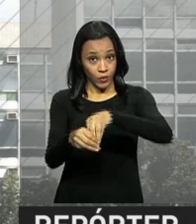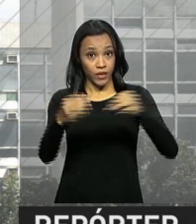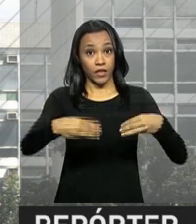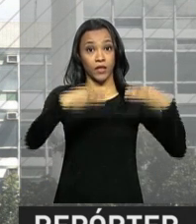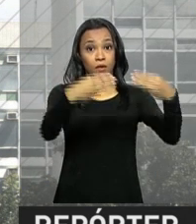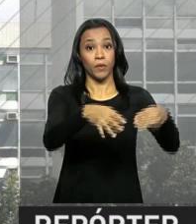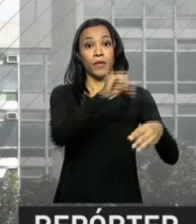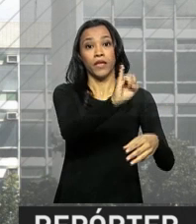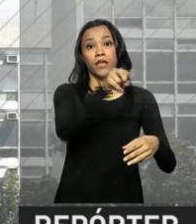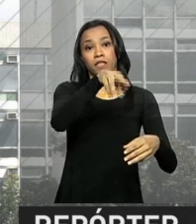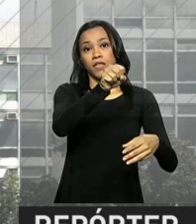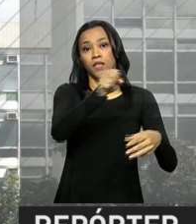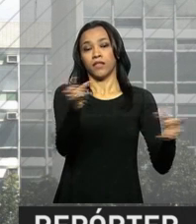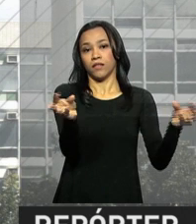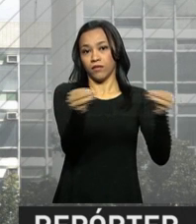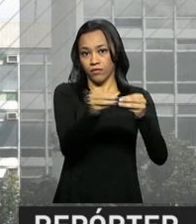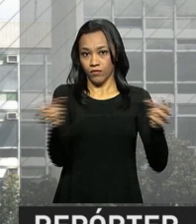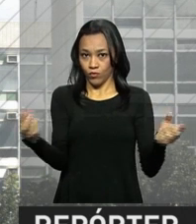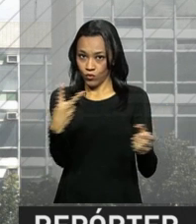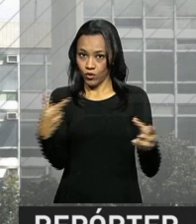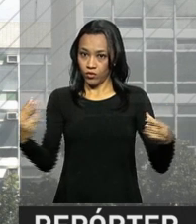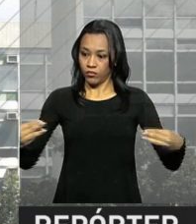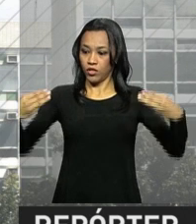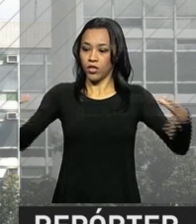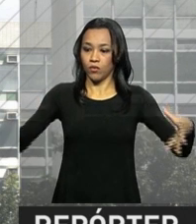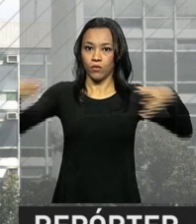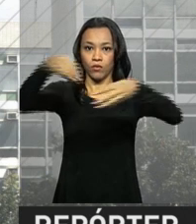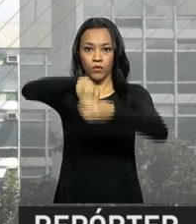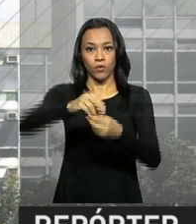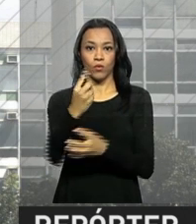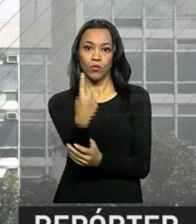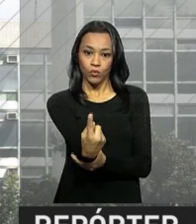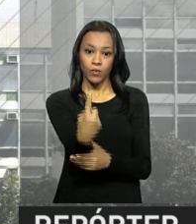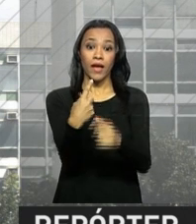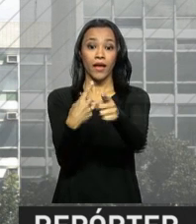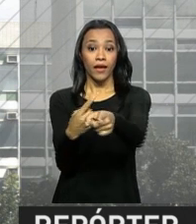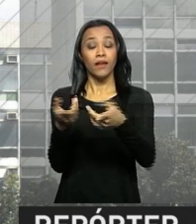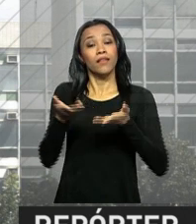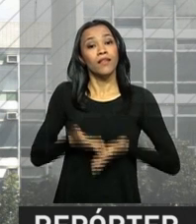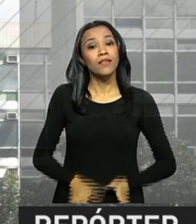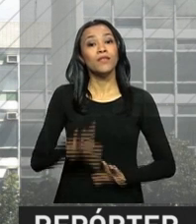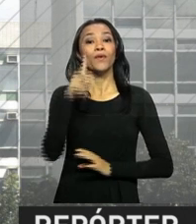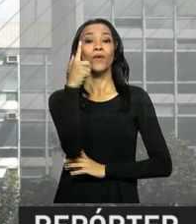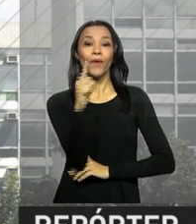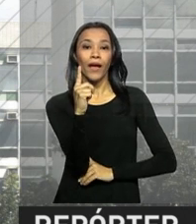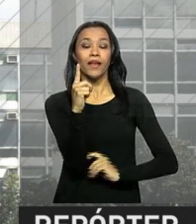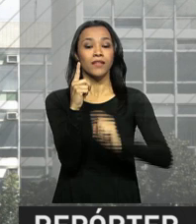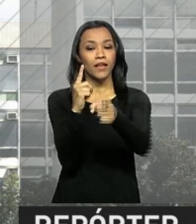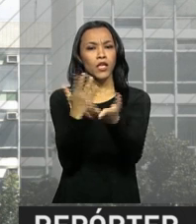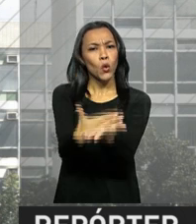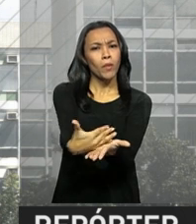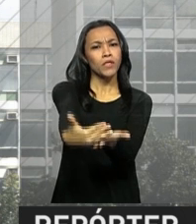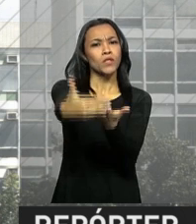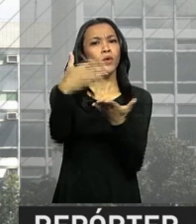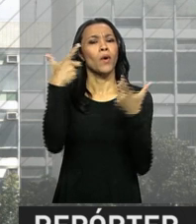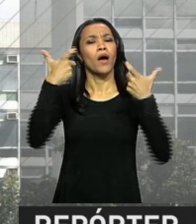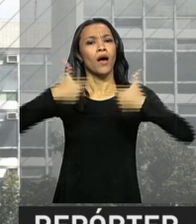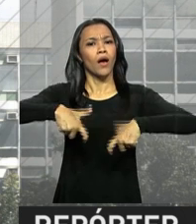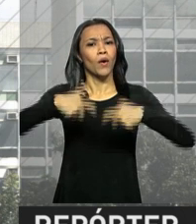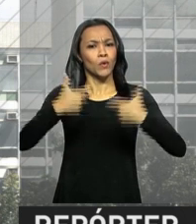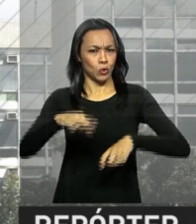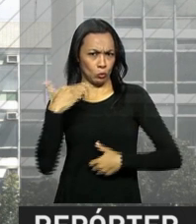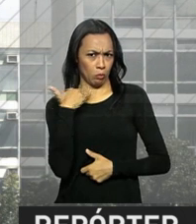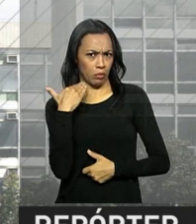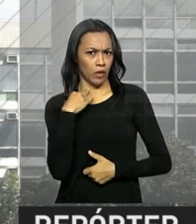ministro é o ex-presidente do Banco Central, Henrique Meirelles. Natural de Anápolis, Goiás, o executivo começou a carreira no Banco Boston